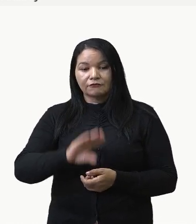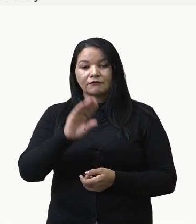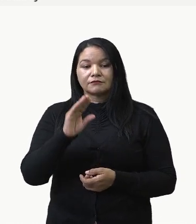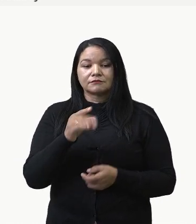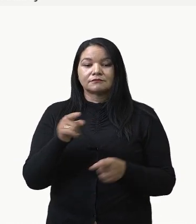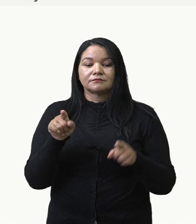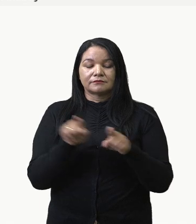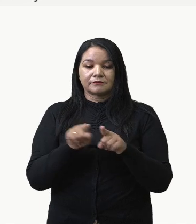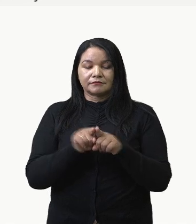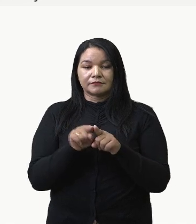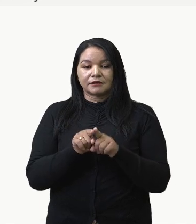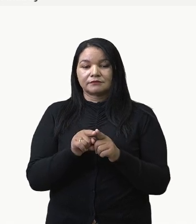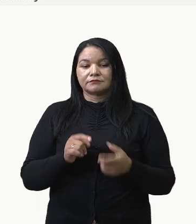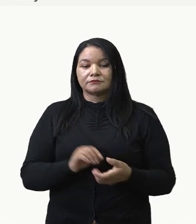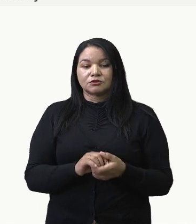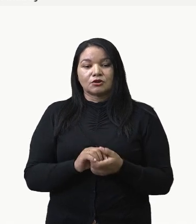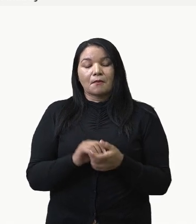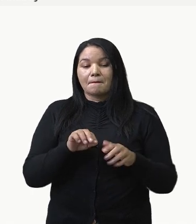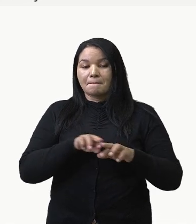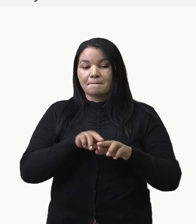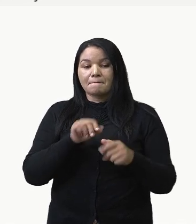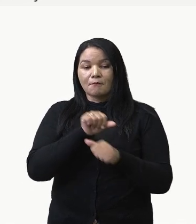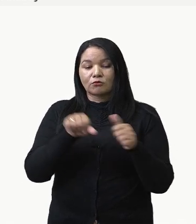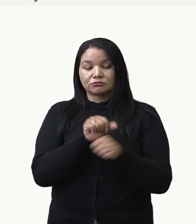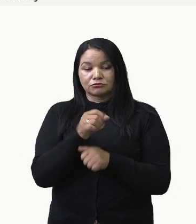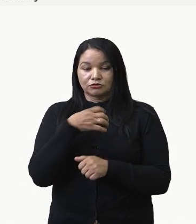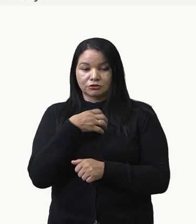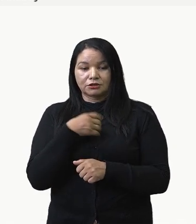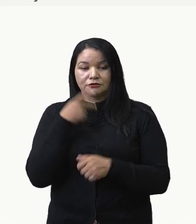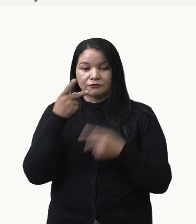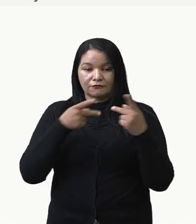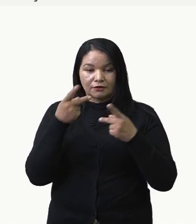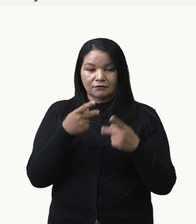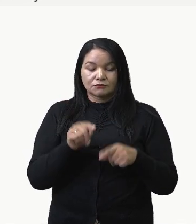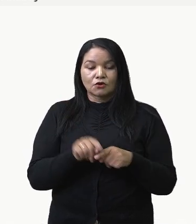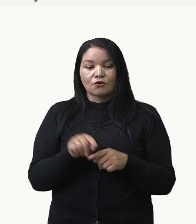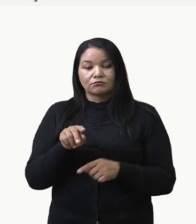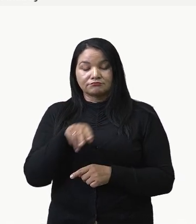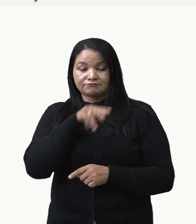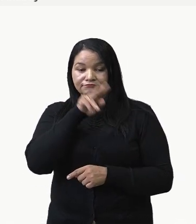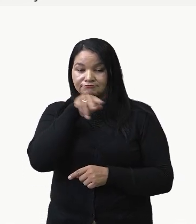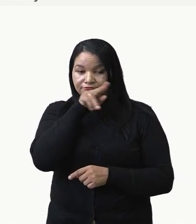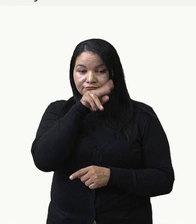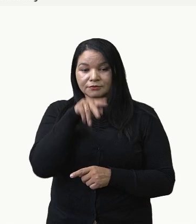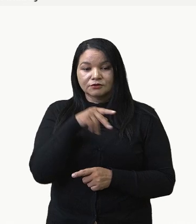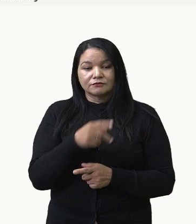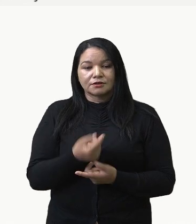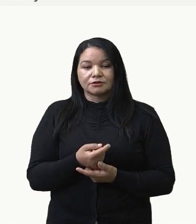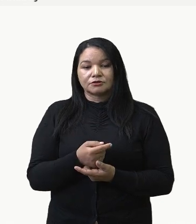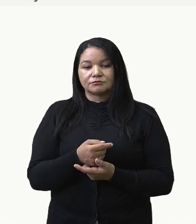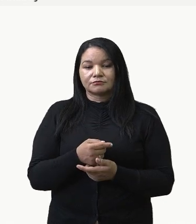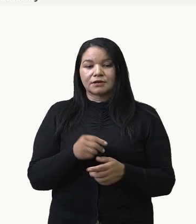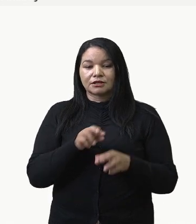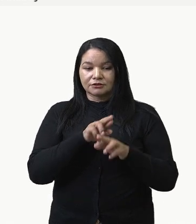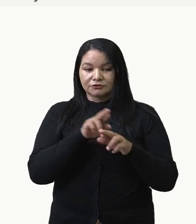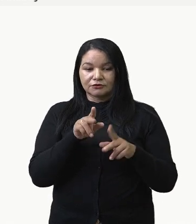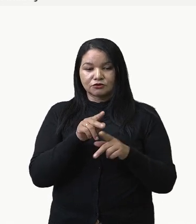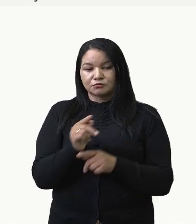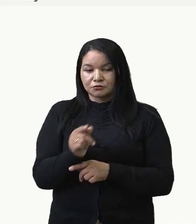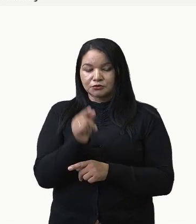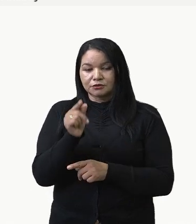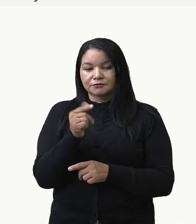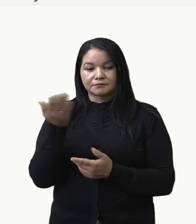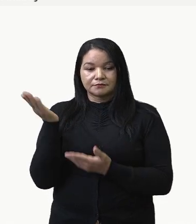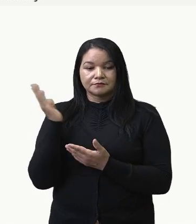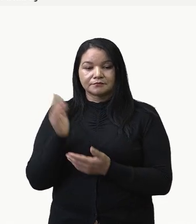forma de falar elefante elefante ser mudou pouco né a Serpente no espanhol serpiente e o